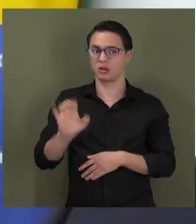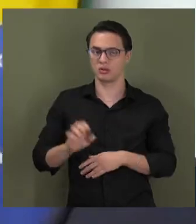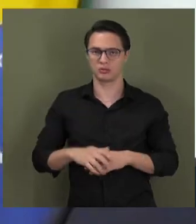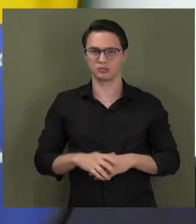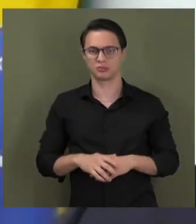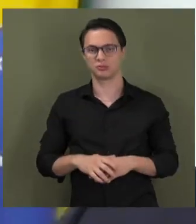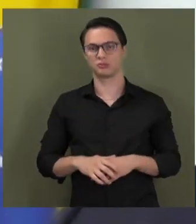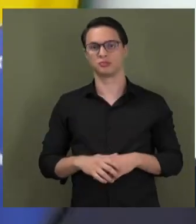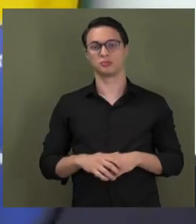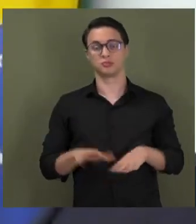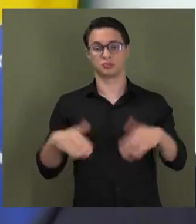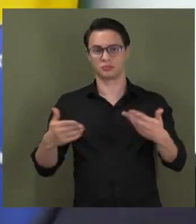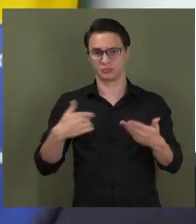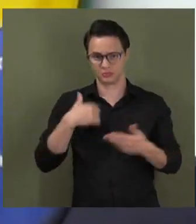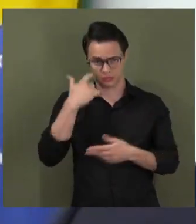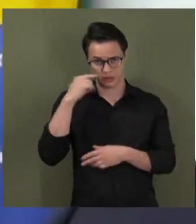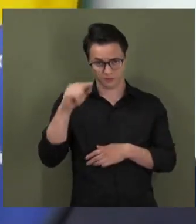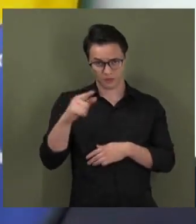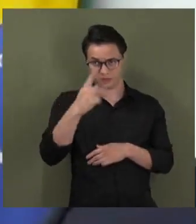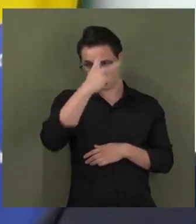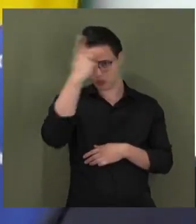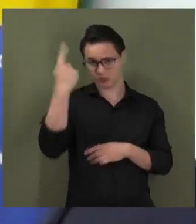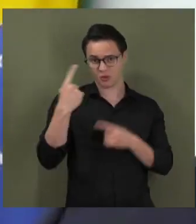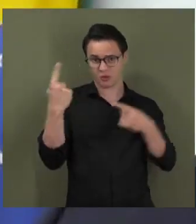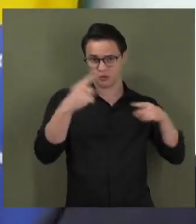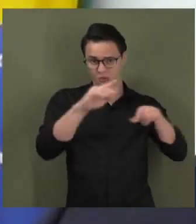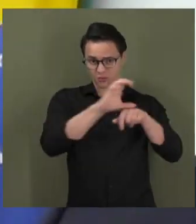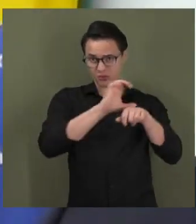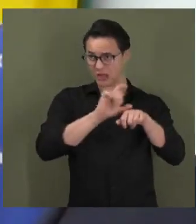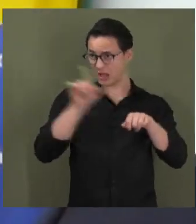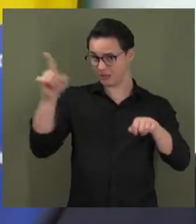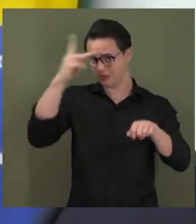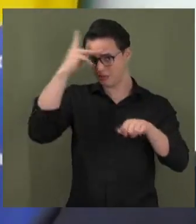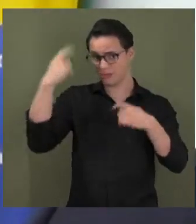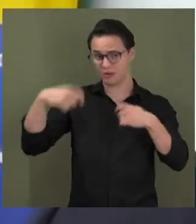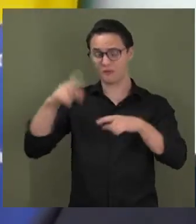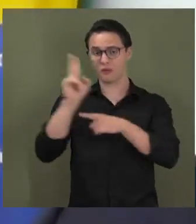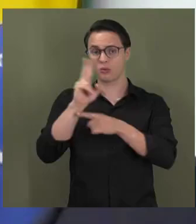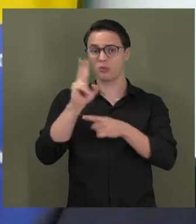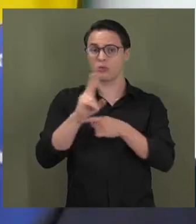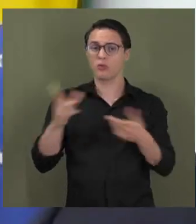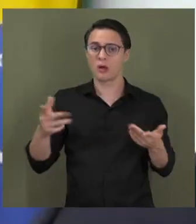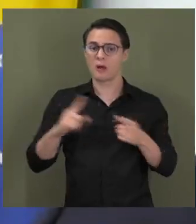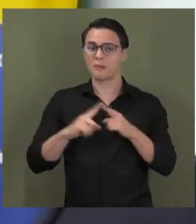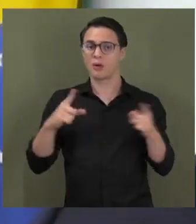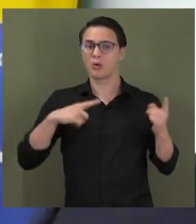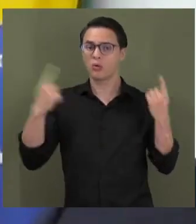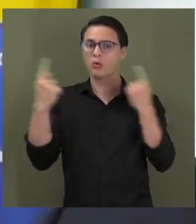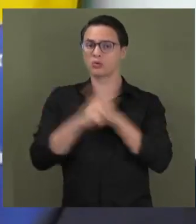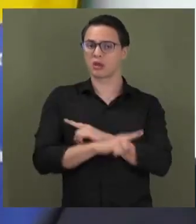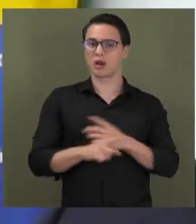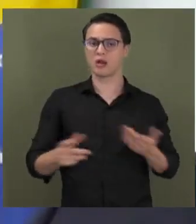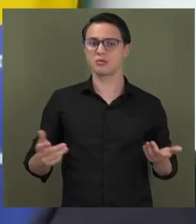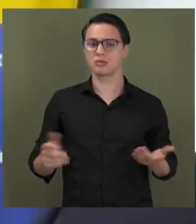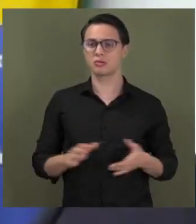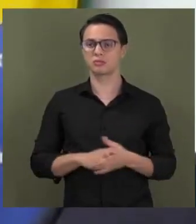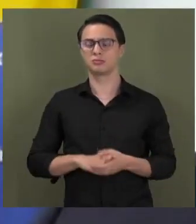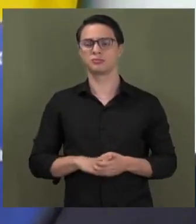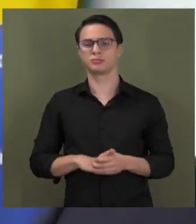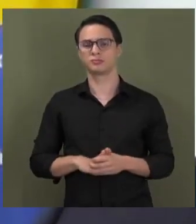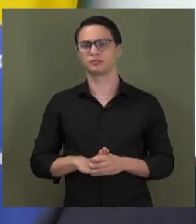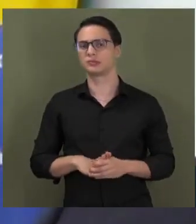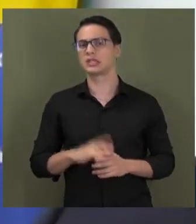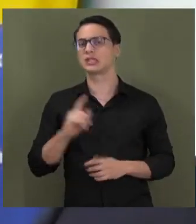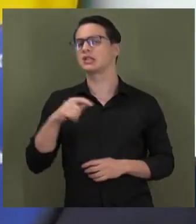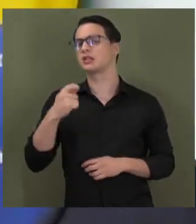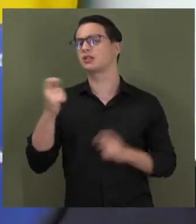Constituição brasileira não está sendo violada por aqueles que deveriam ser os primeiros a respeitá-la? Quem é que pode